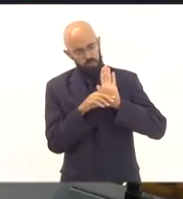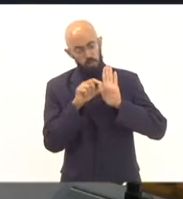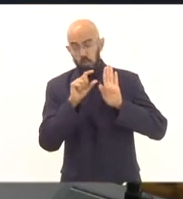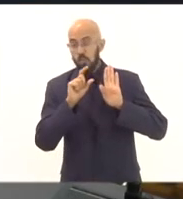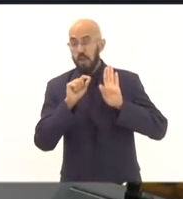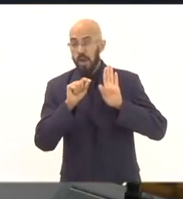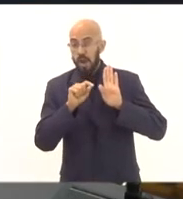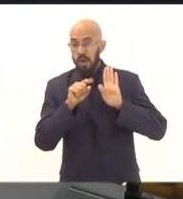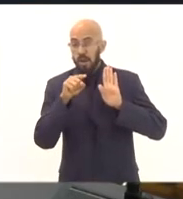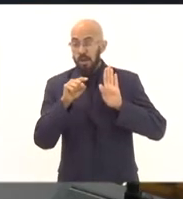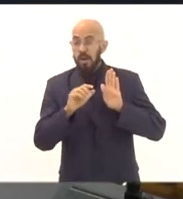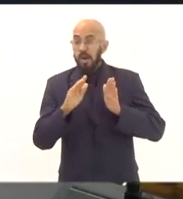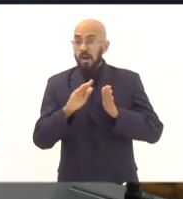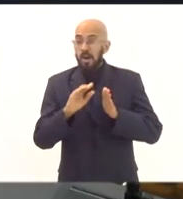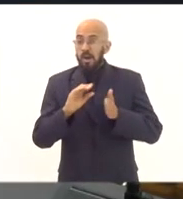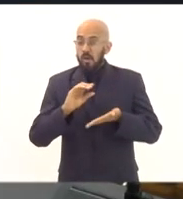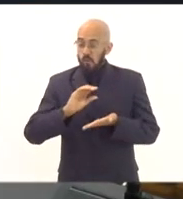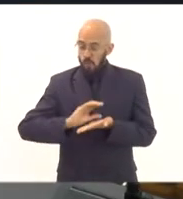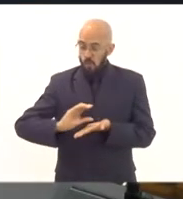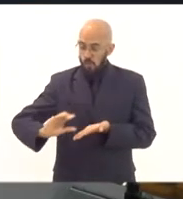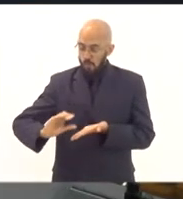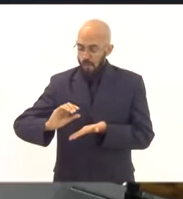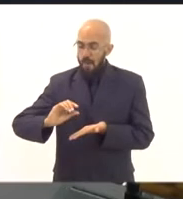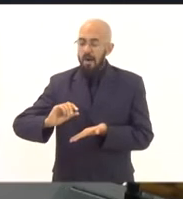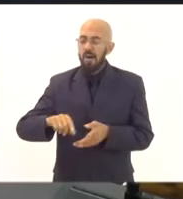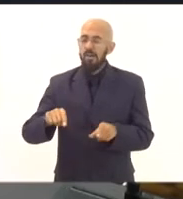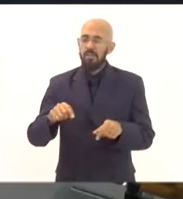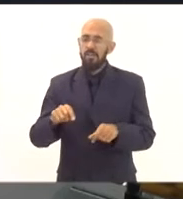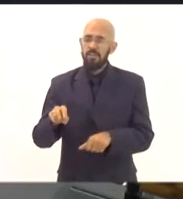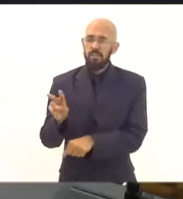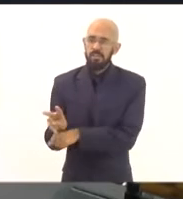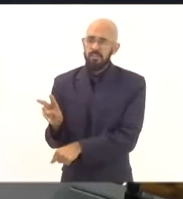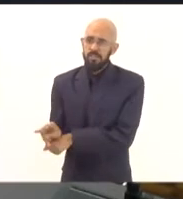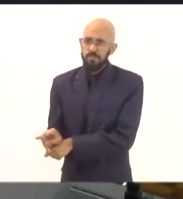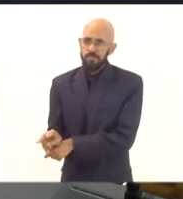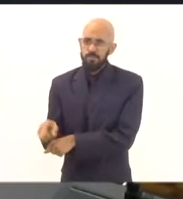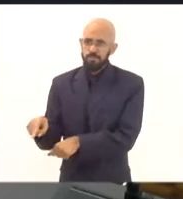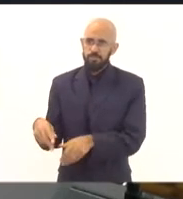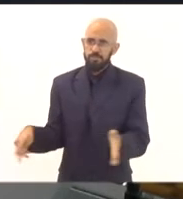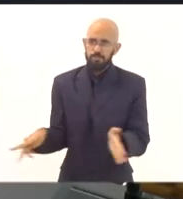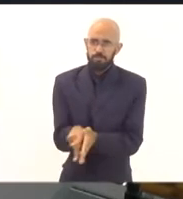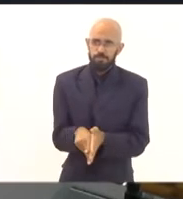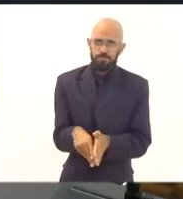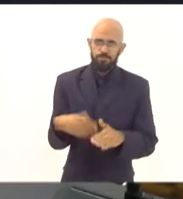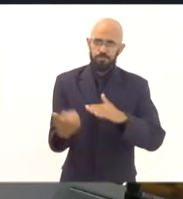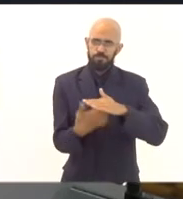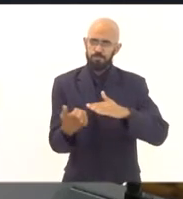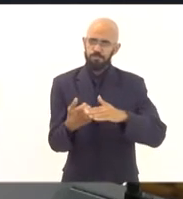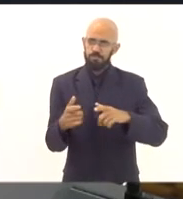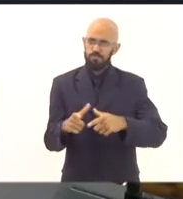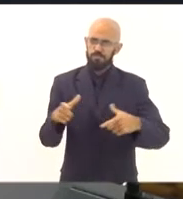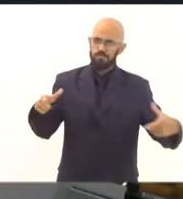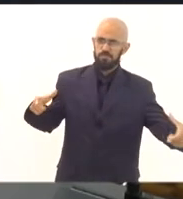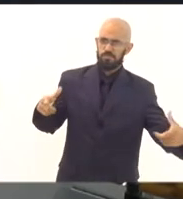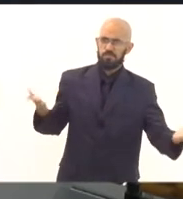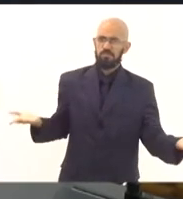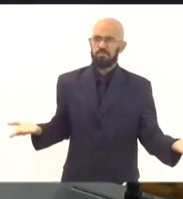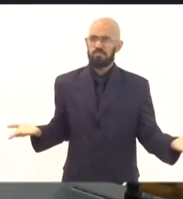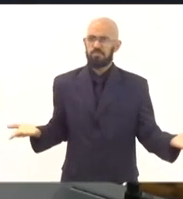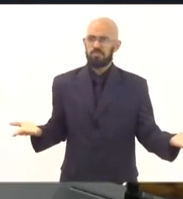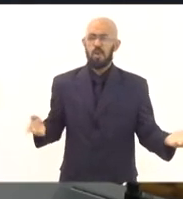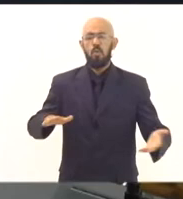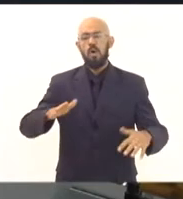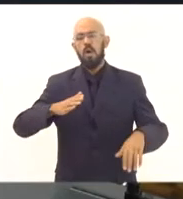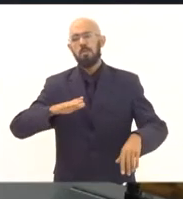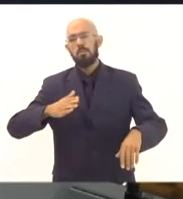é do recurso iria justamente para grandes empresas Então esse é um tema